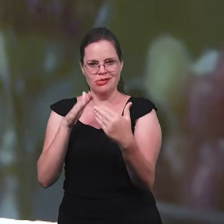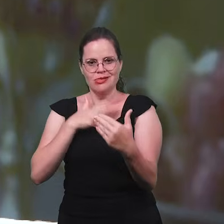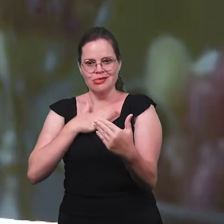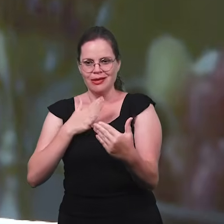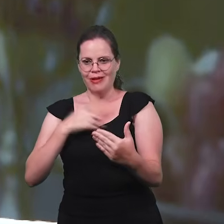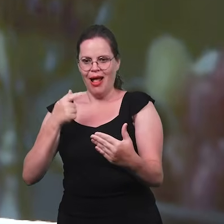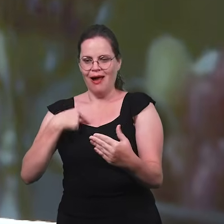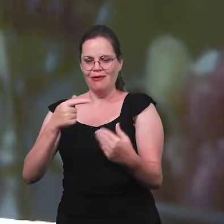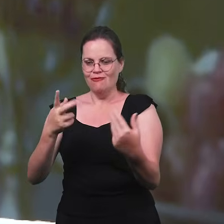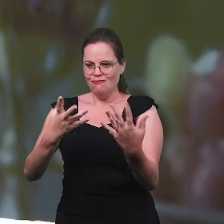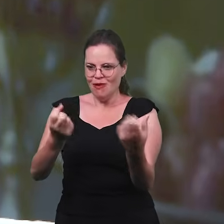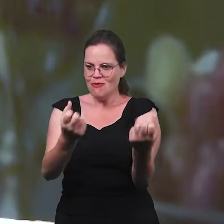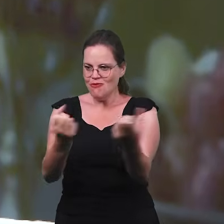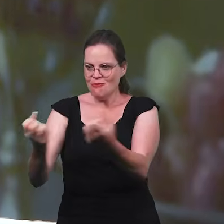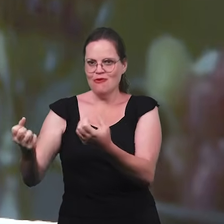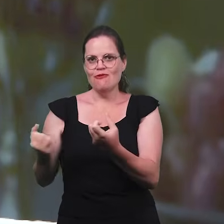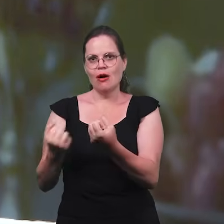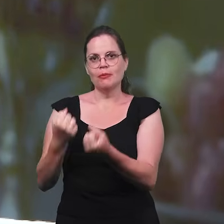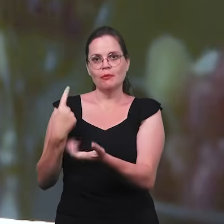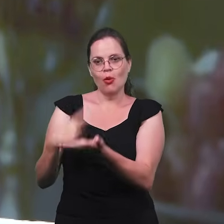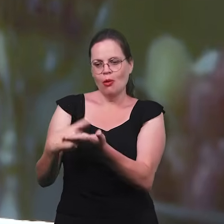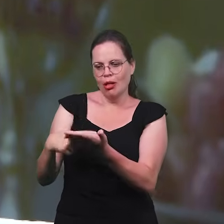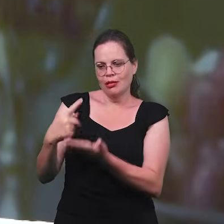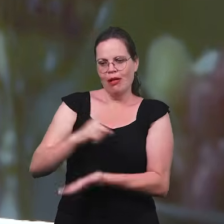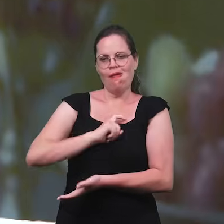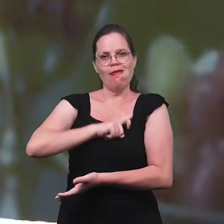suas atitudes malignas e